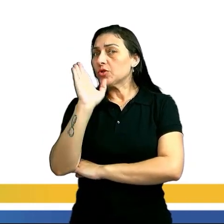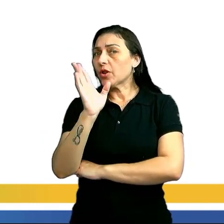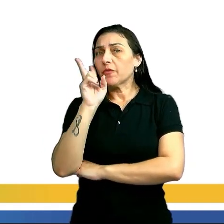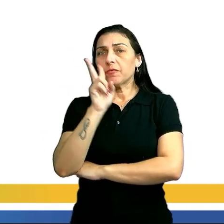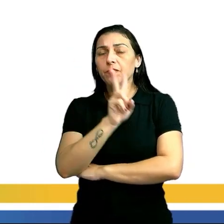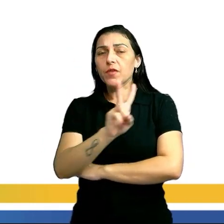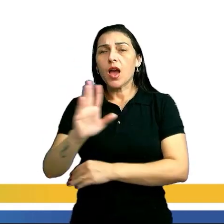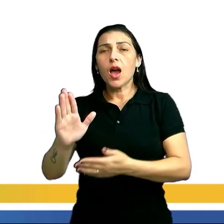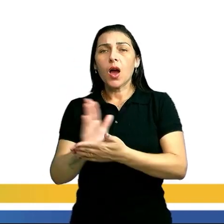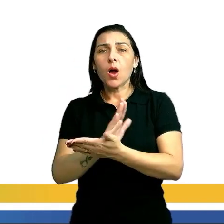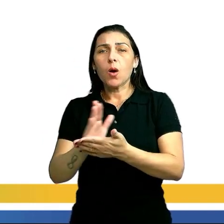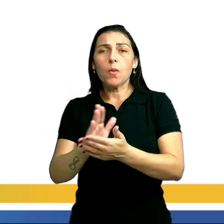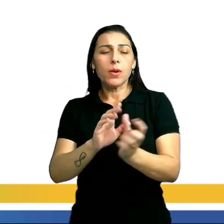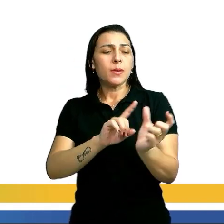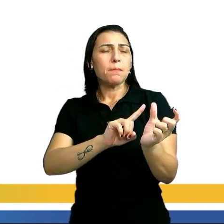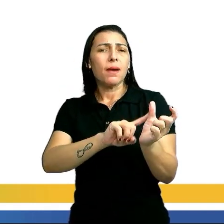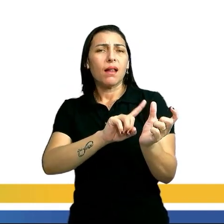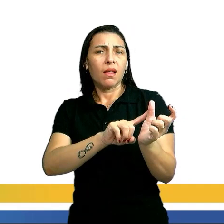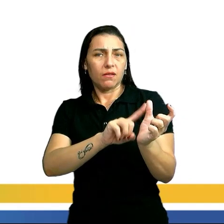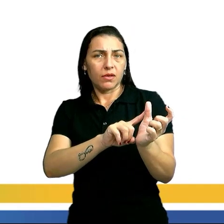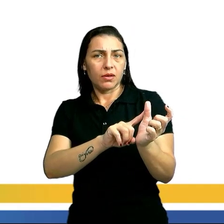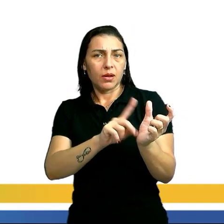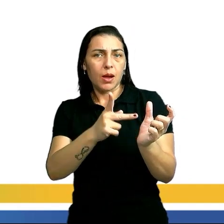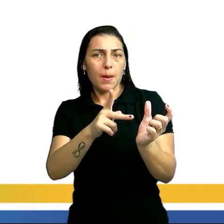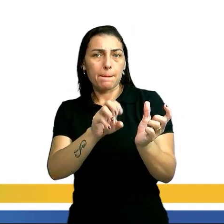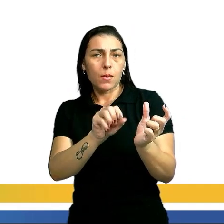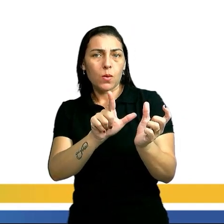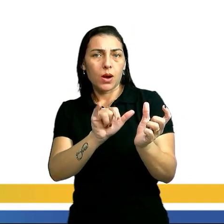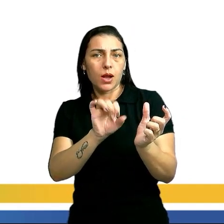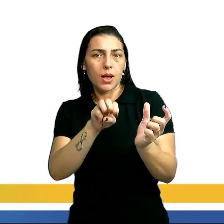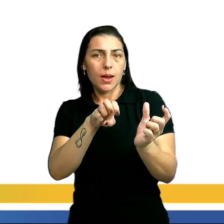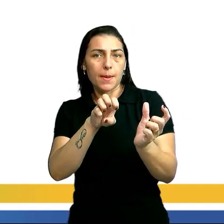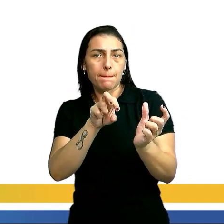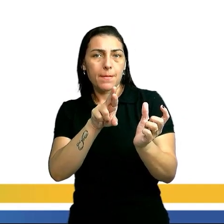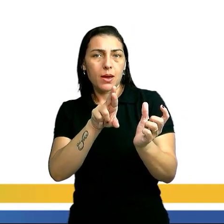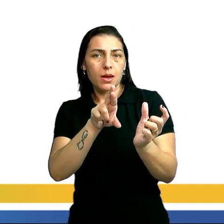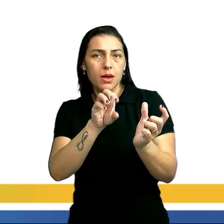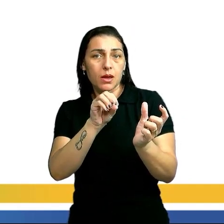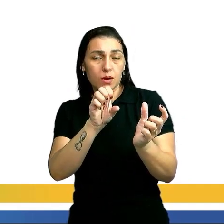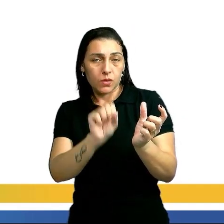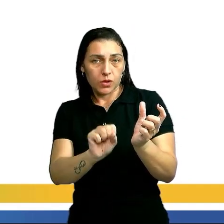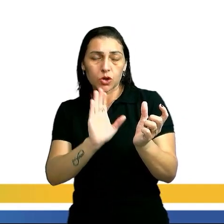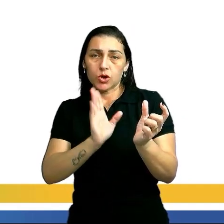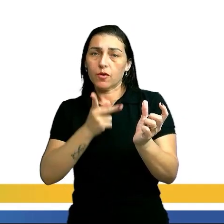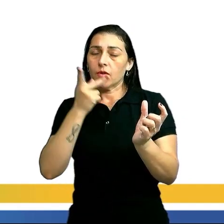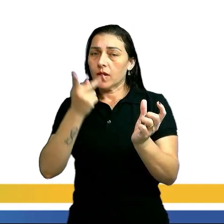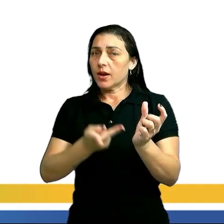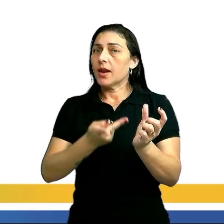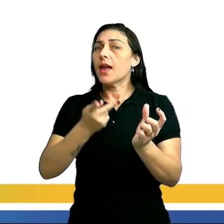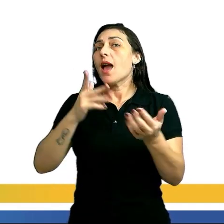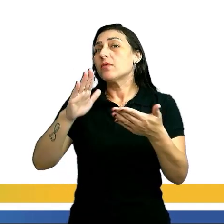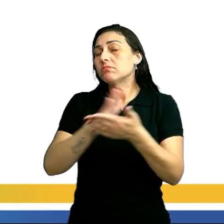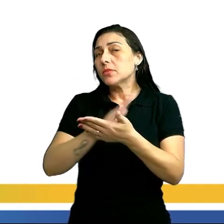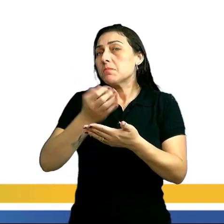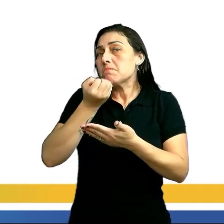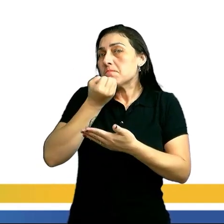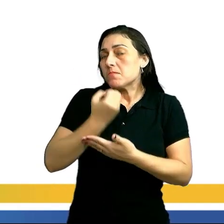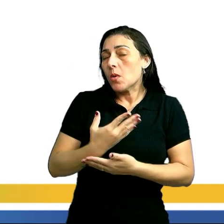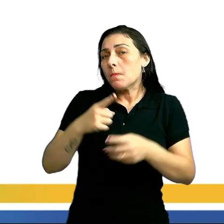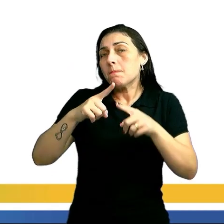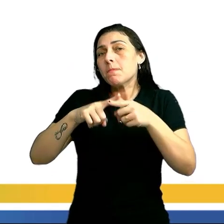algum momento essa palavra, polímeros? Como eu falei, às vezes pode ser algo muito benéfico,